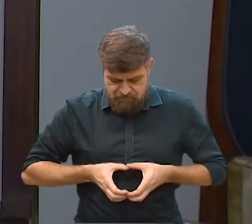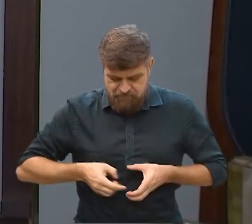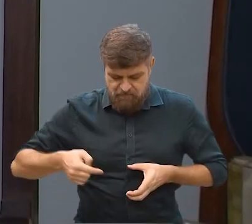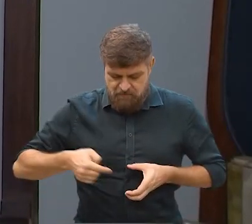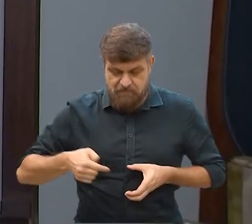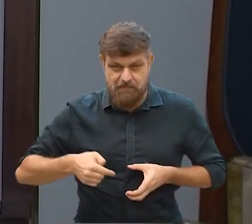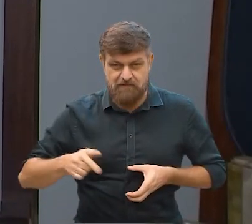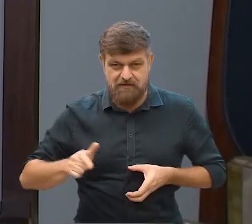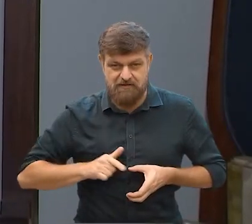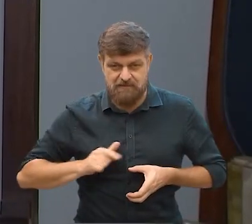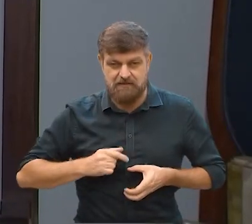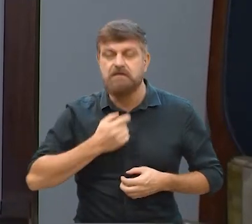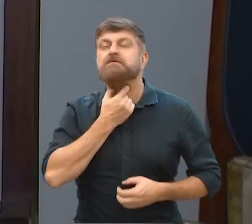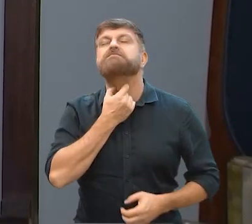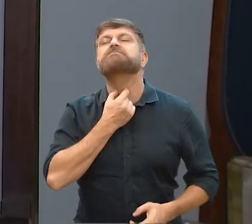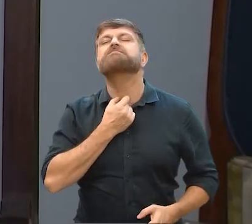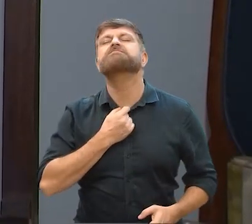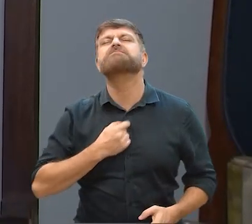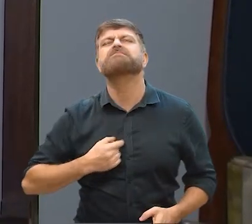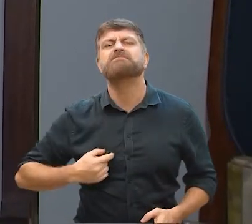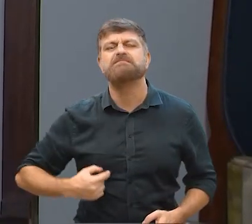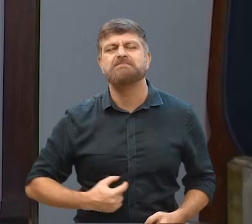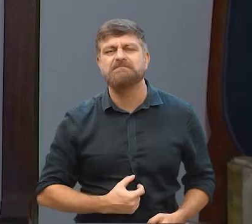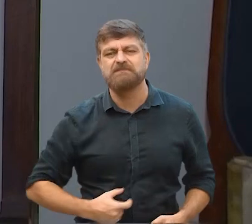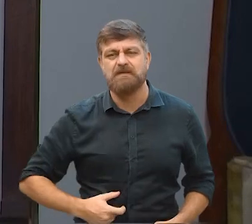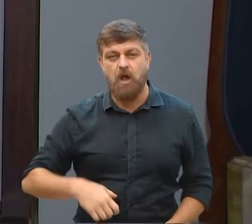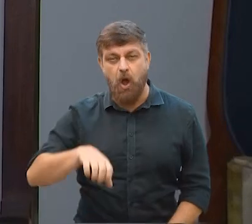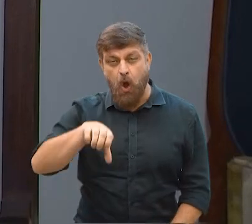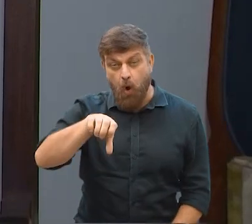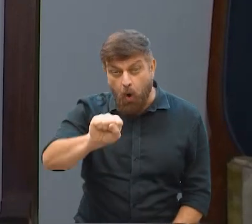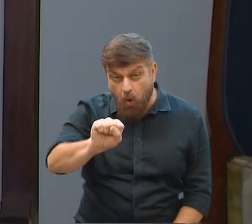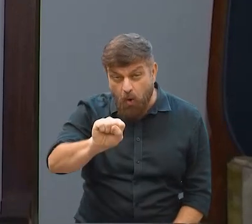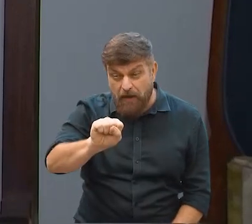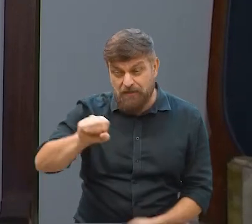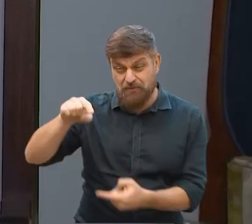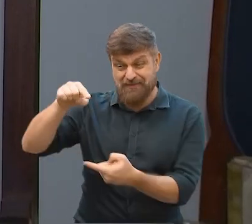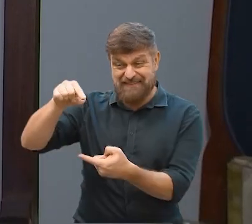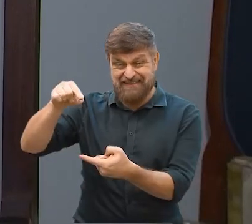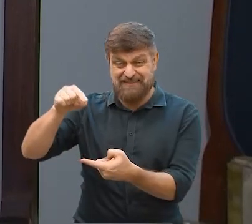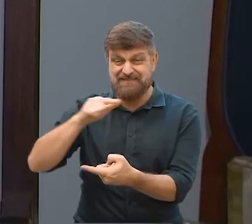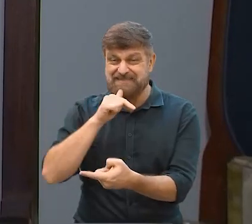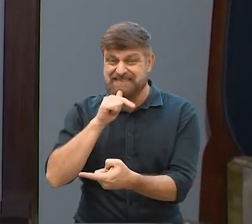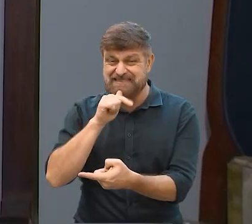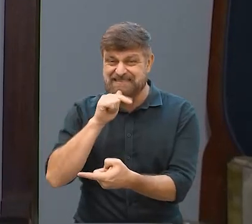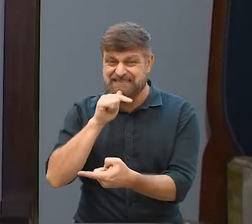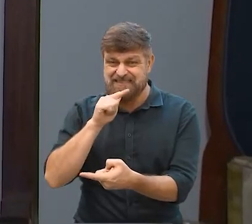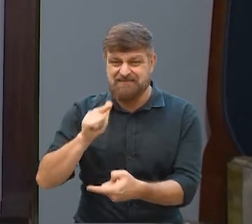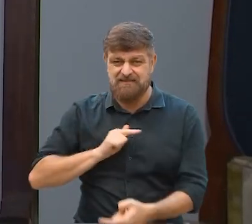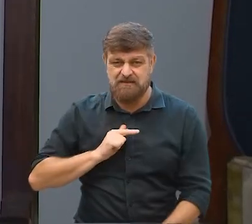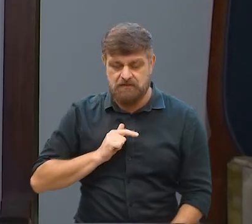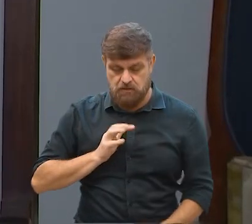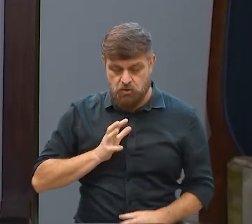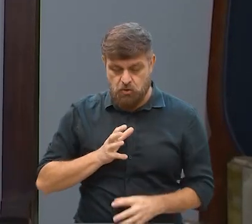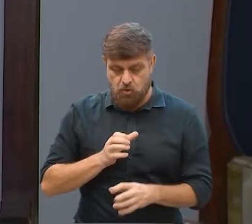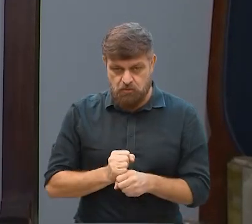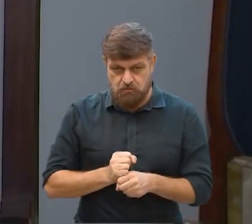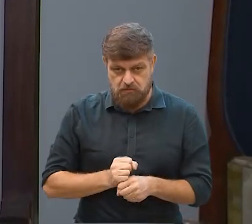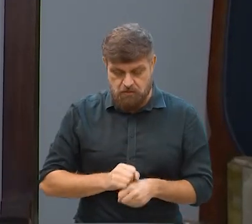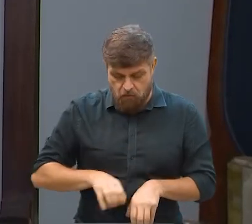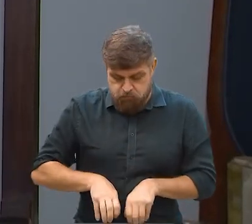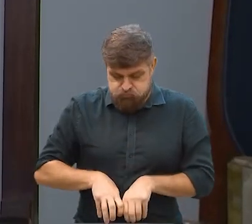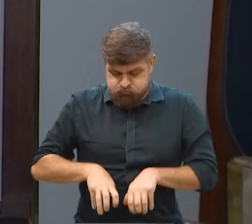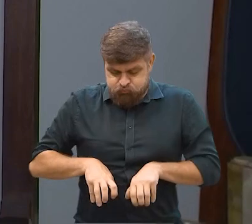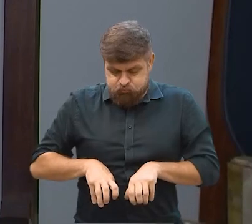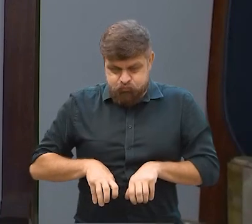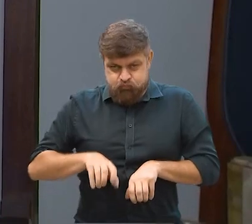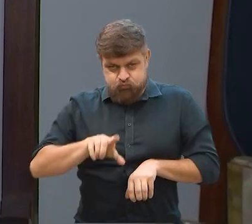produção líquida do tubo digestivo, tem mais 8 a 9 litros. Quer dizer que chega no intestino grosso,